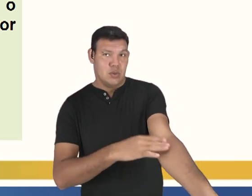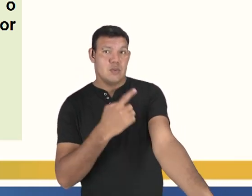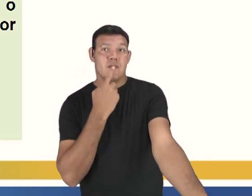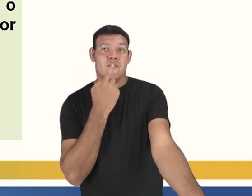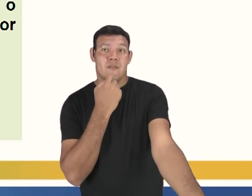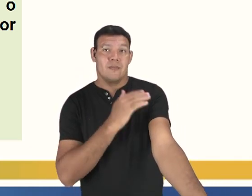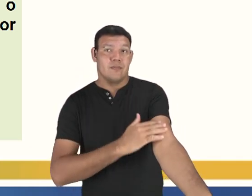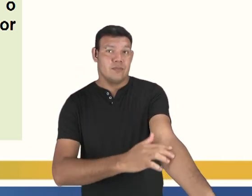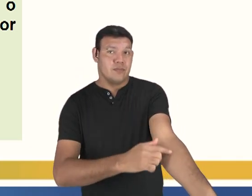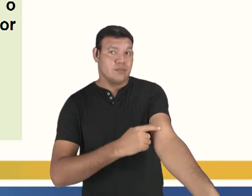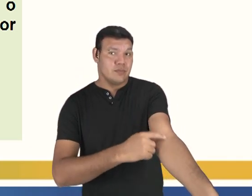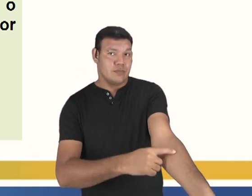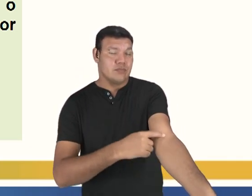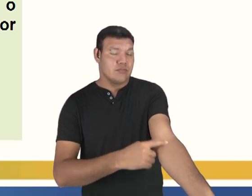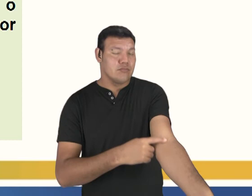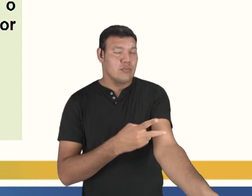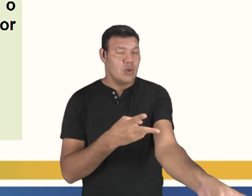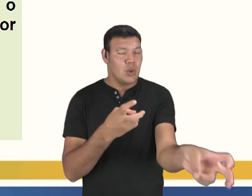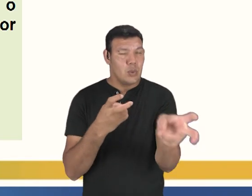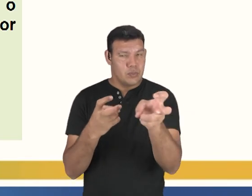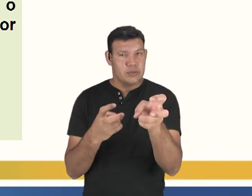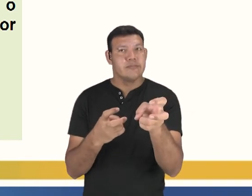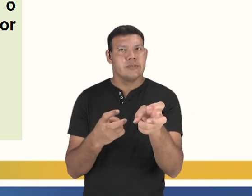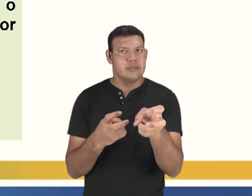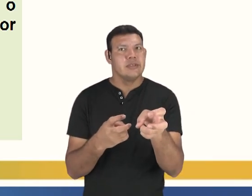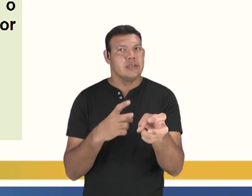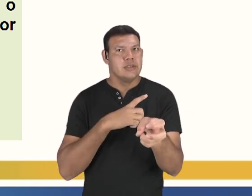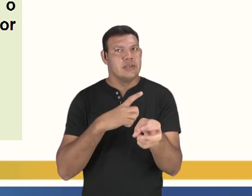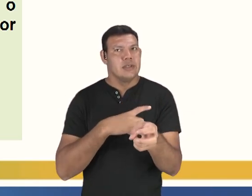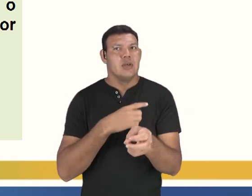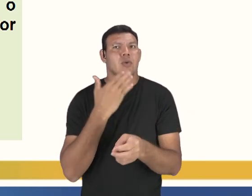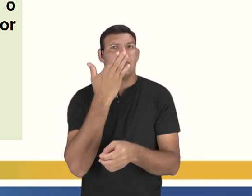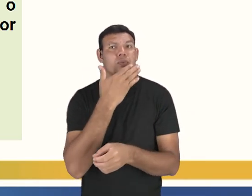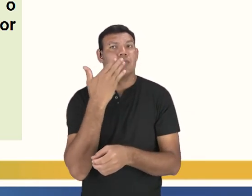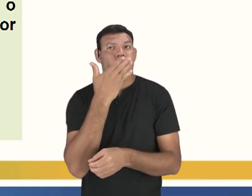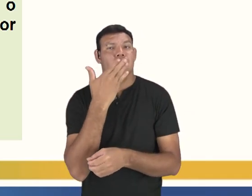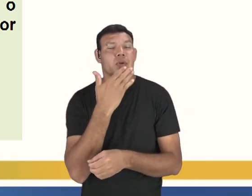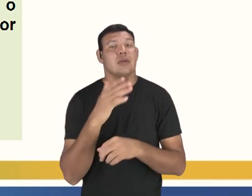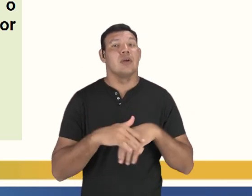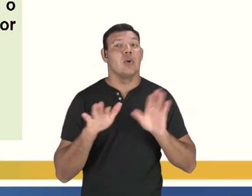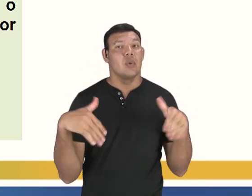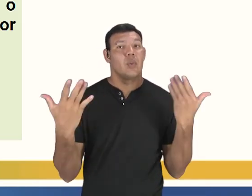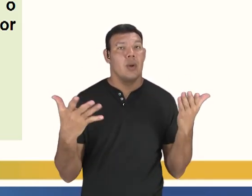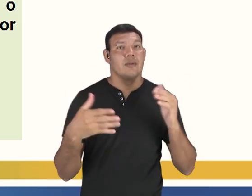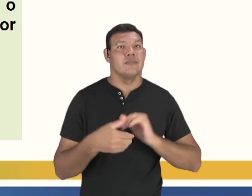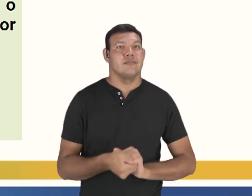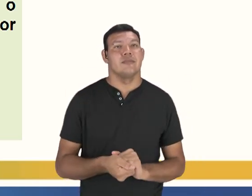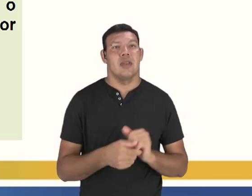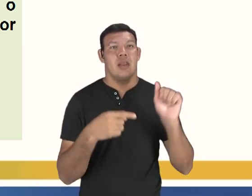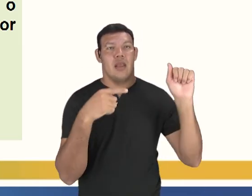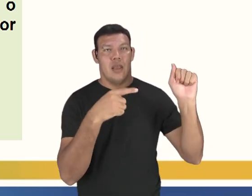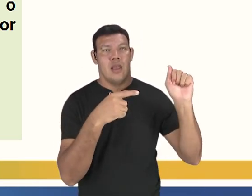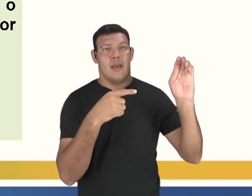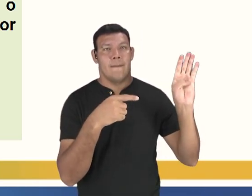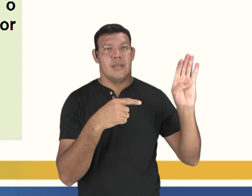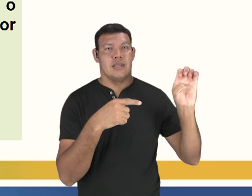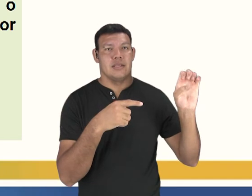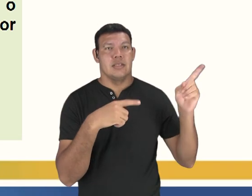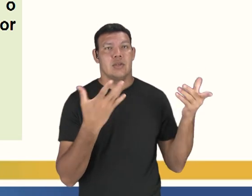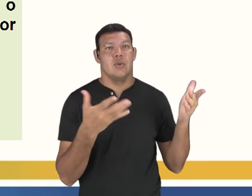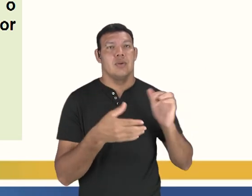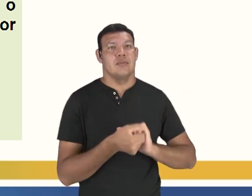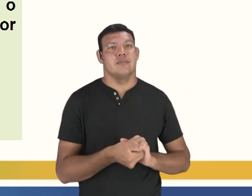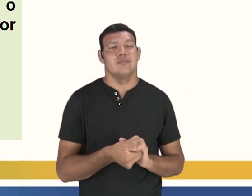organismo, foi observado que tem bastante açúcar, né? Esse açúcar vem de qual refeição? Ela tem ali algumas opções: filé de carne na